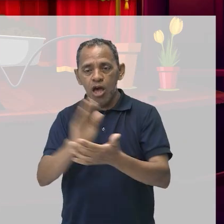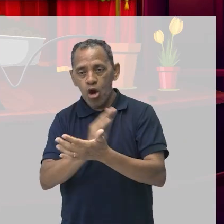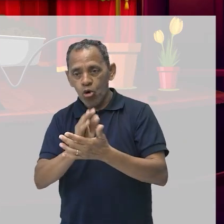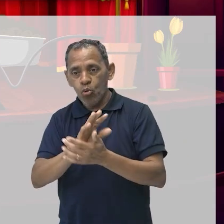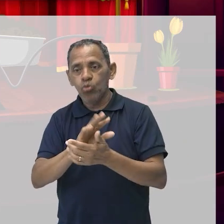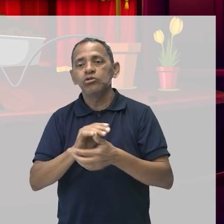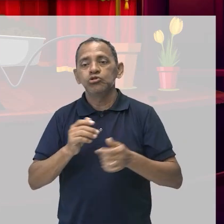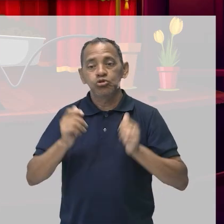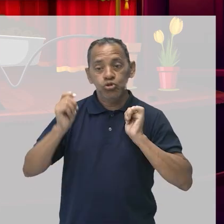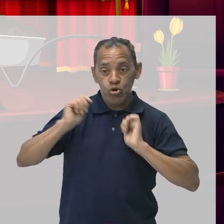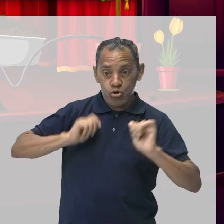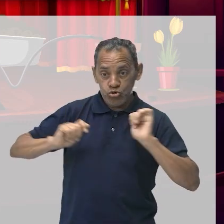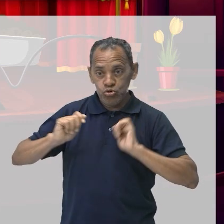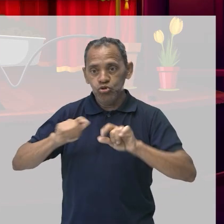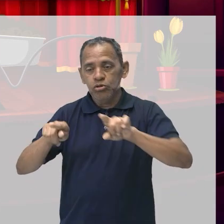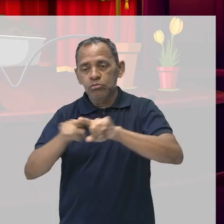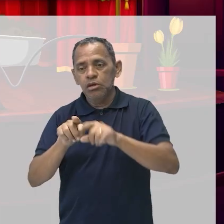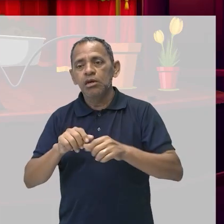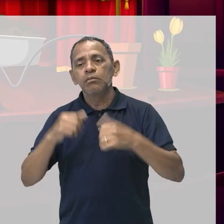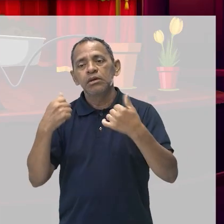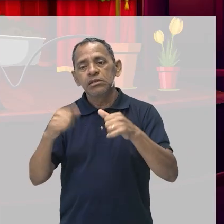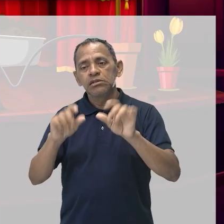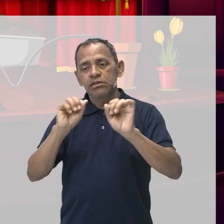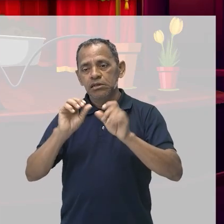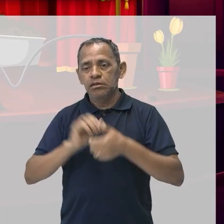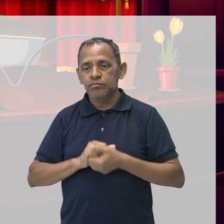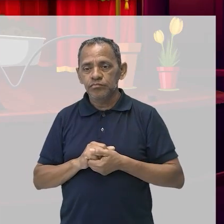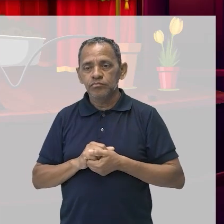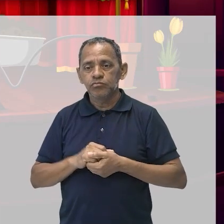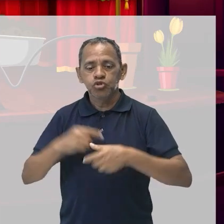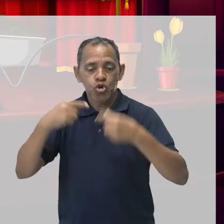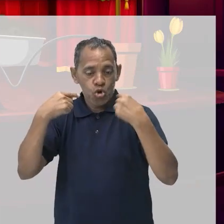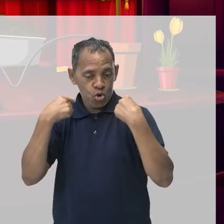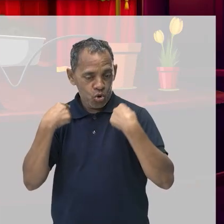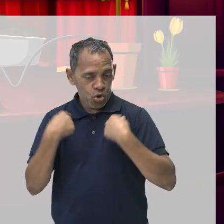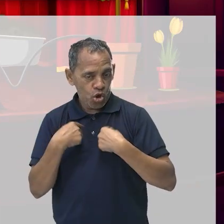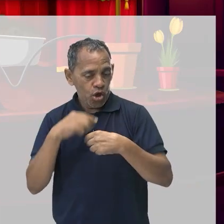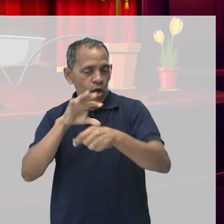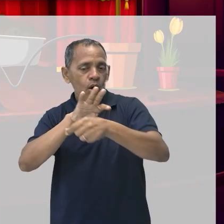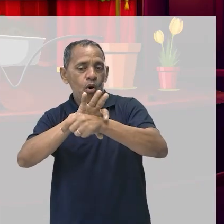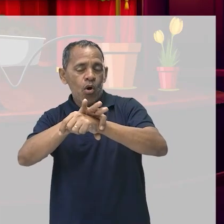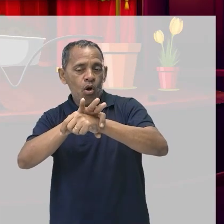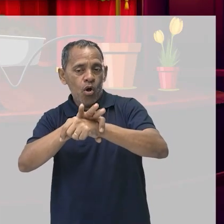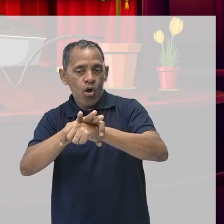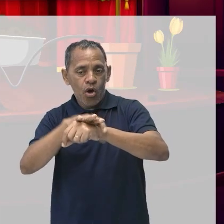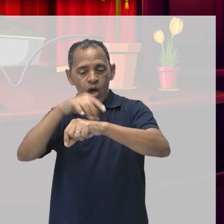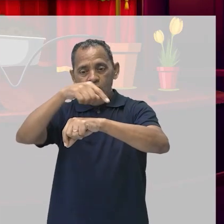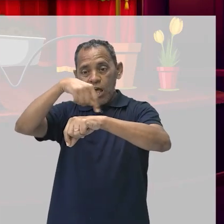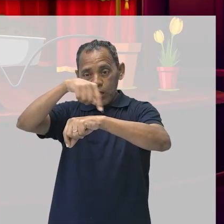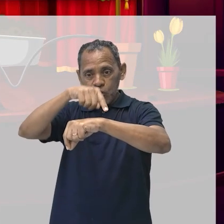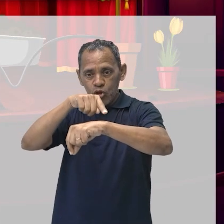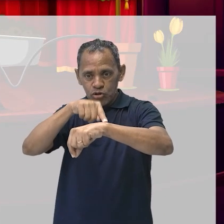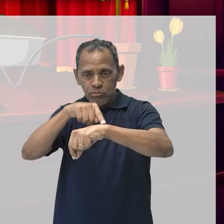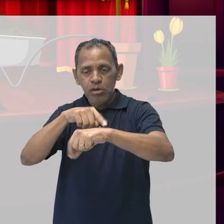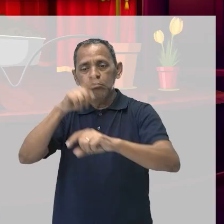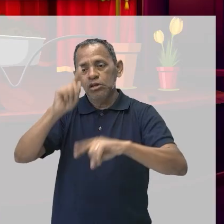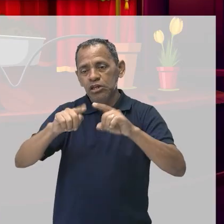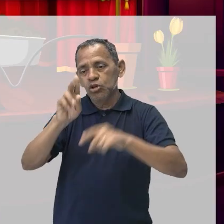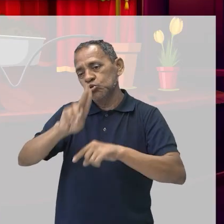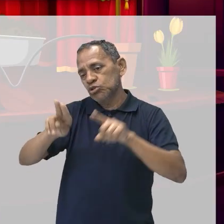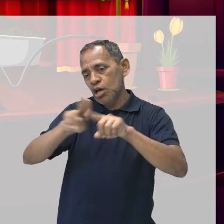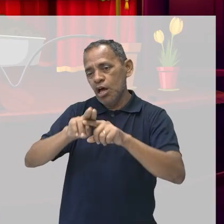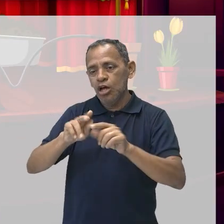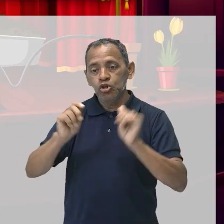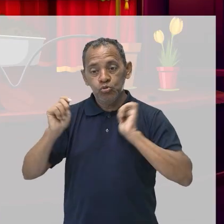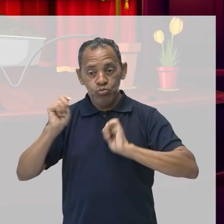artistas, eles precisam de adereços. E o que seriam esses adereços? Adereços, objetos usados pelos